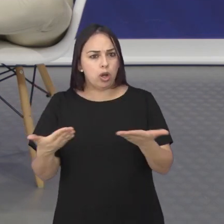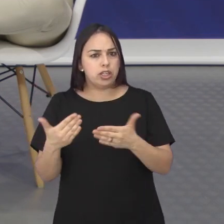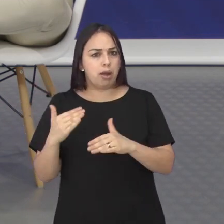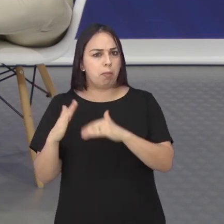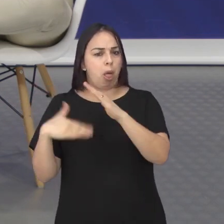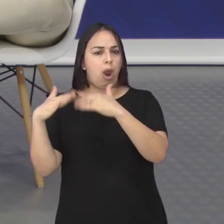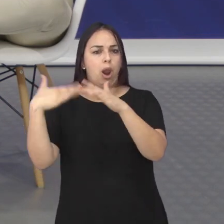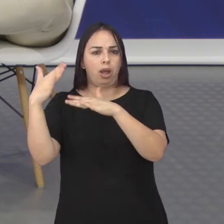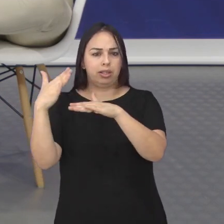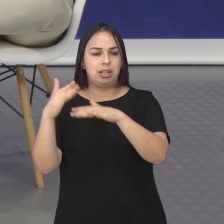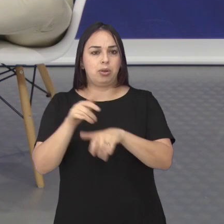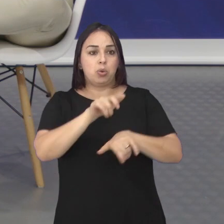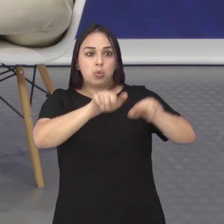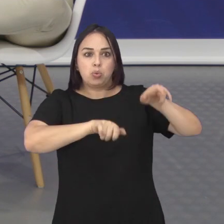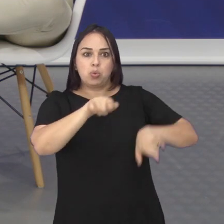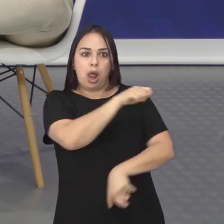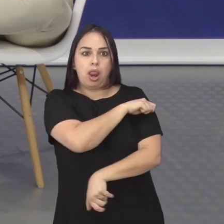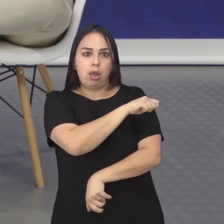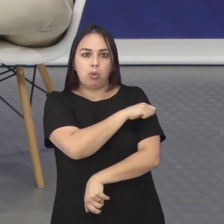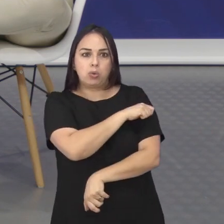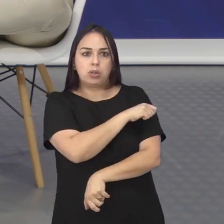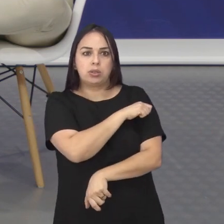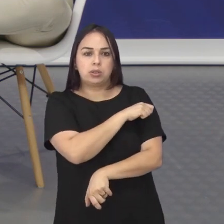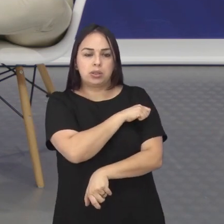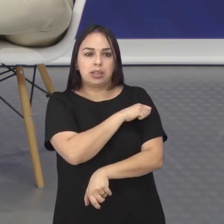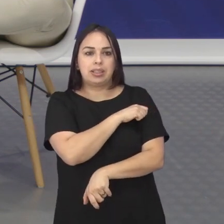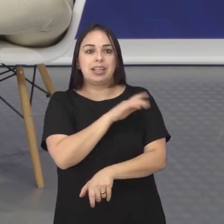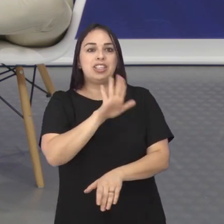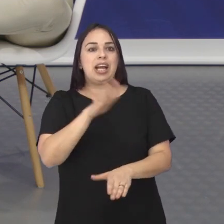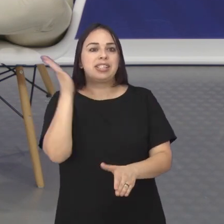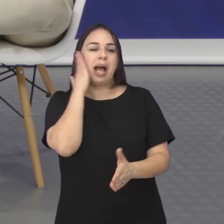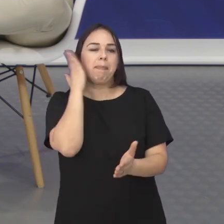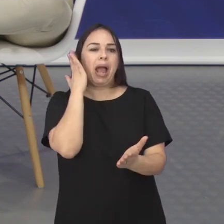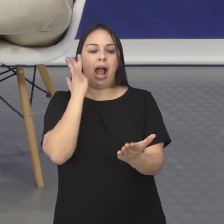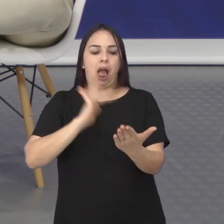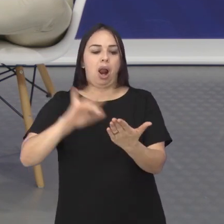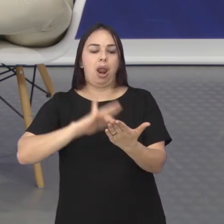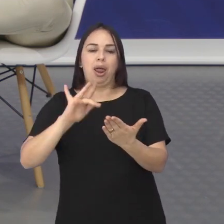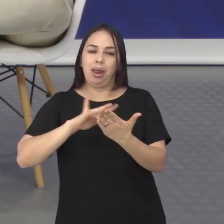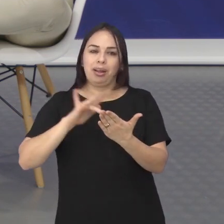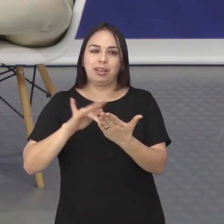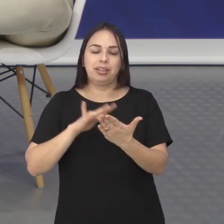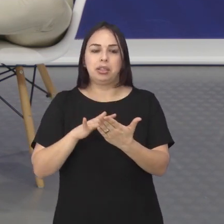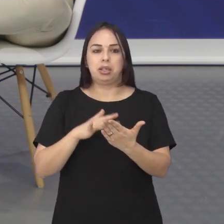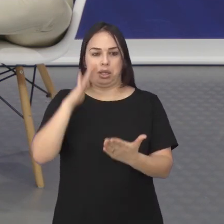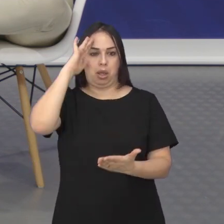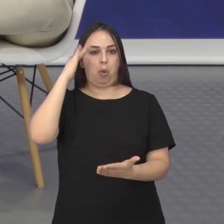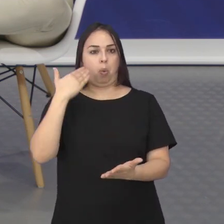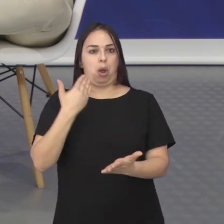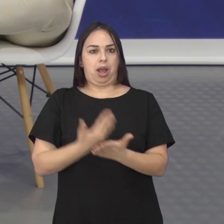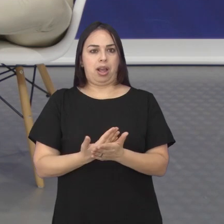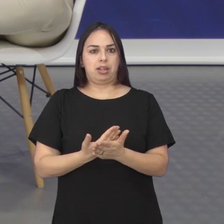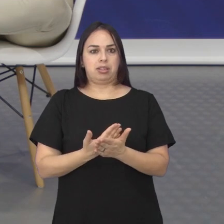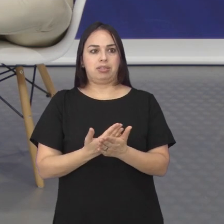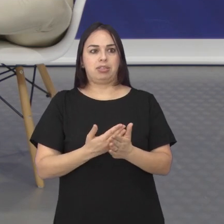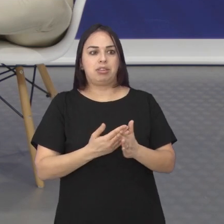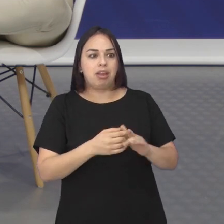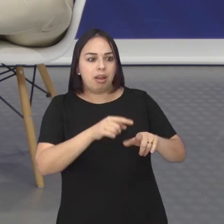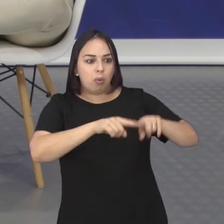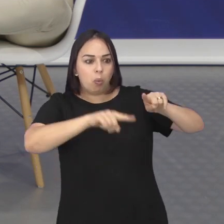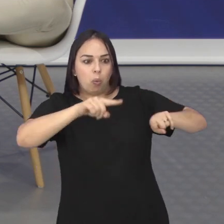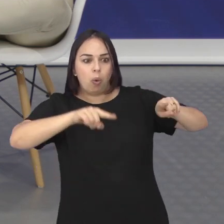nos dias de hoje muitos alunos, né, nativos digitais entrando aí, eu acredito que em